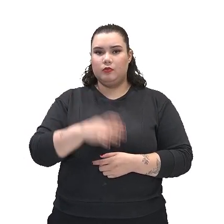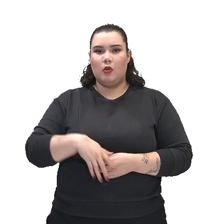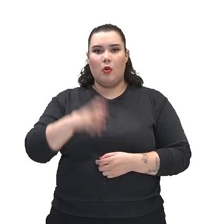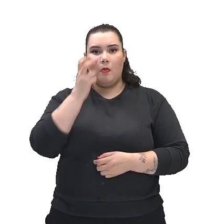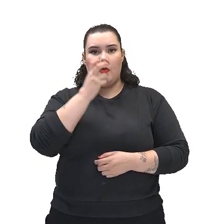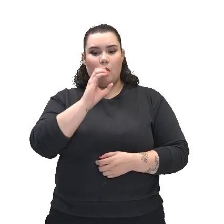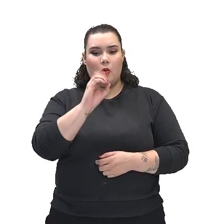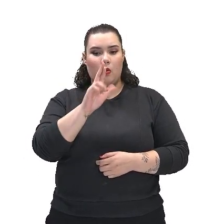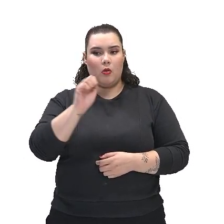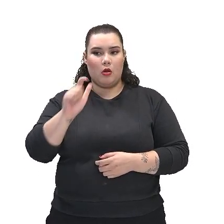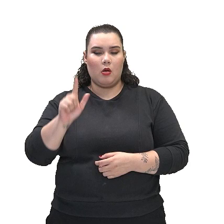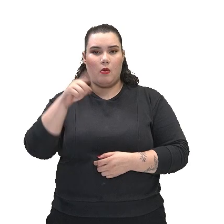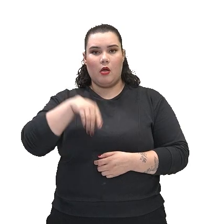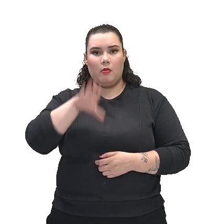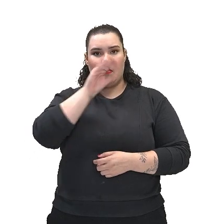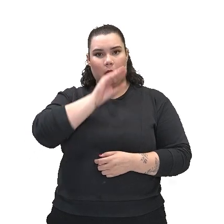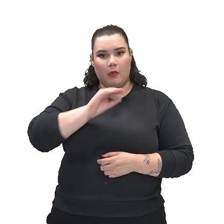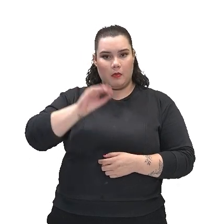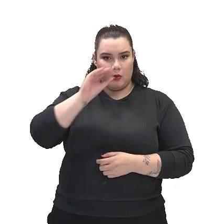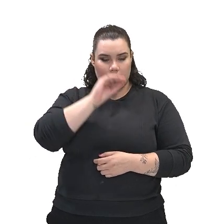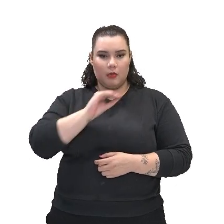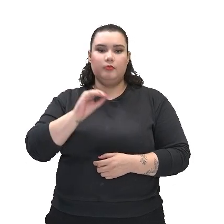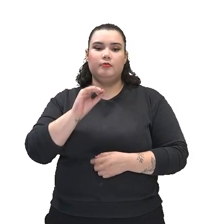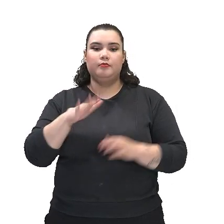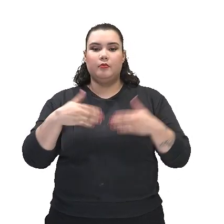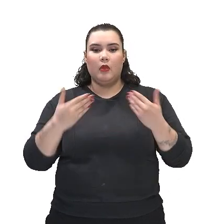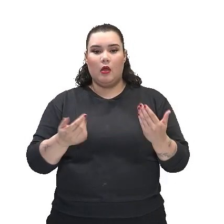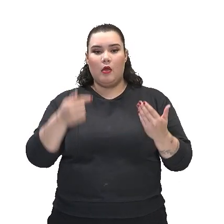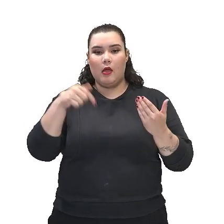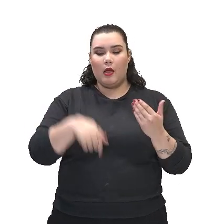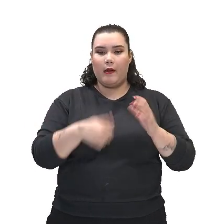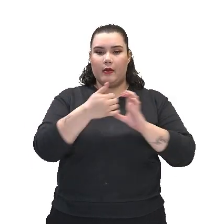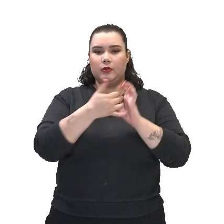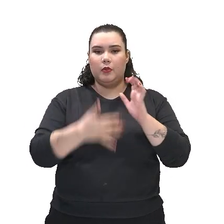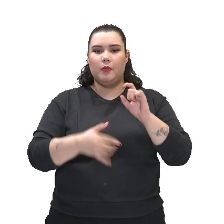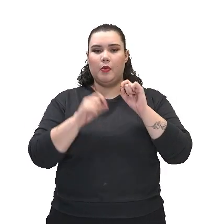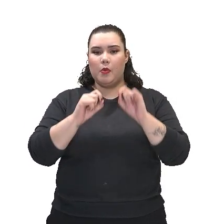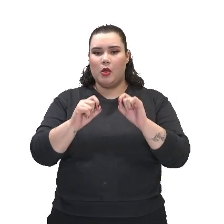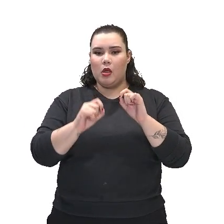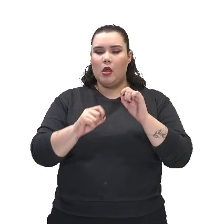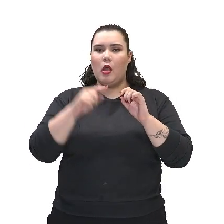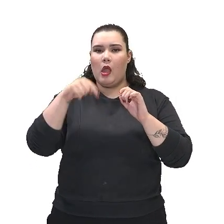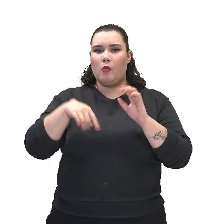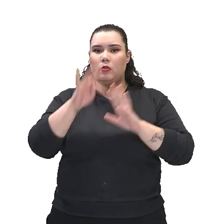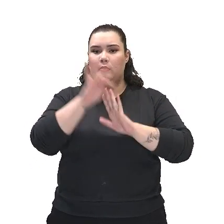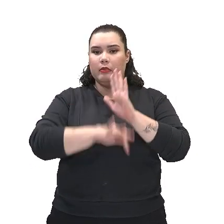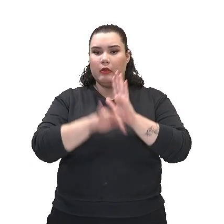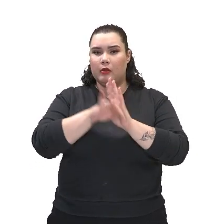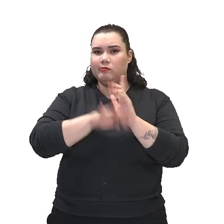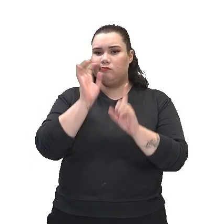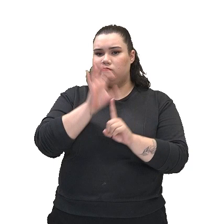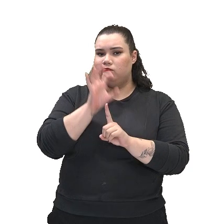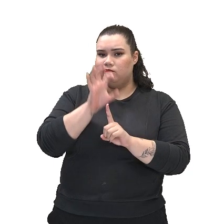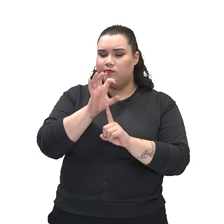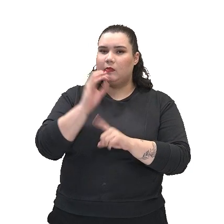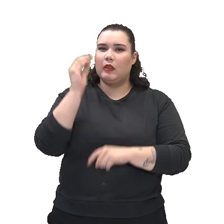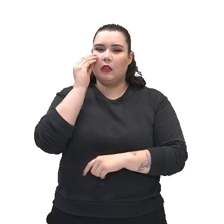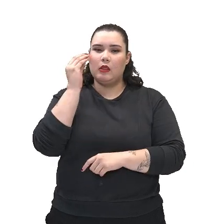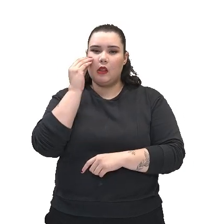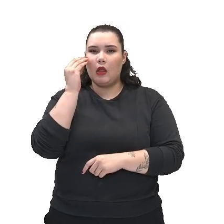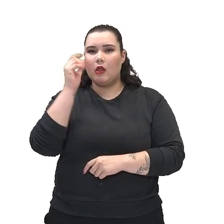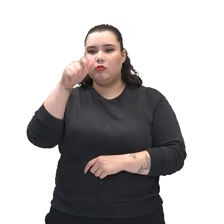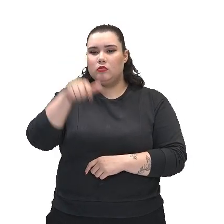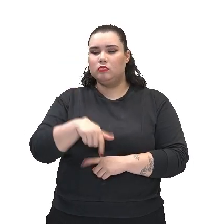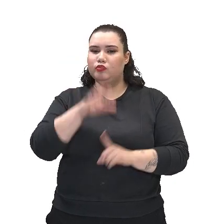pelo discurso persuasivo, ou seja, que busca tentar convencer você de algo, cujo propósito é convencer